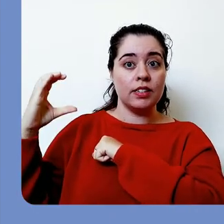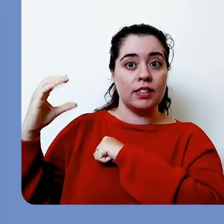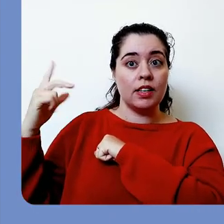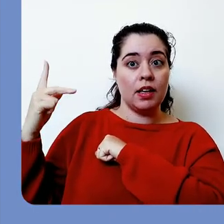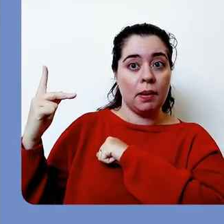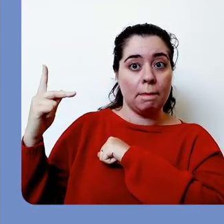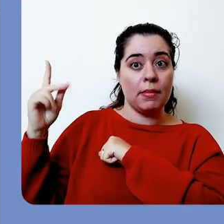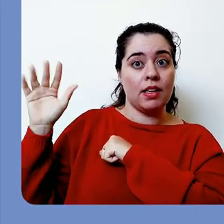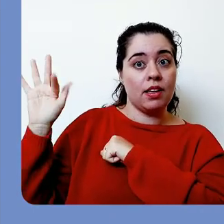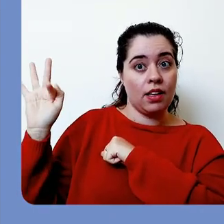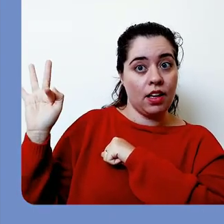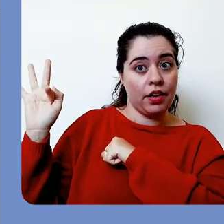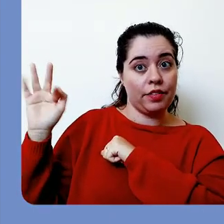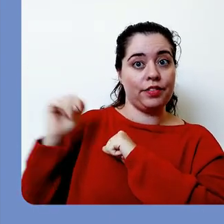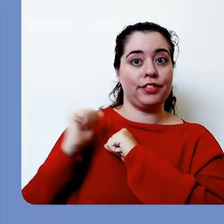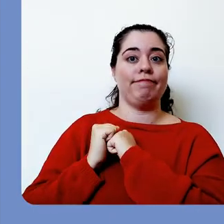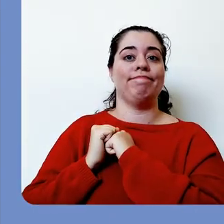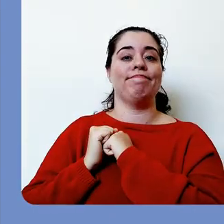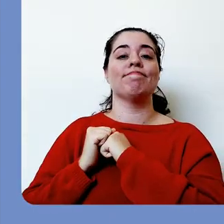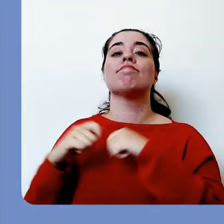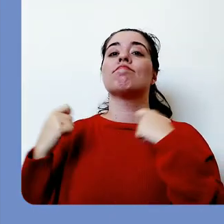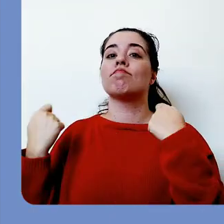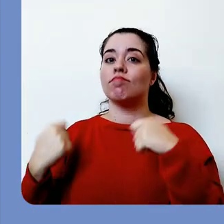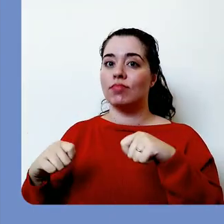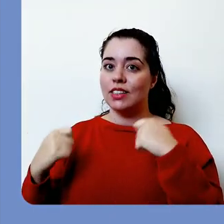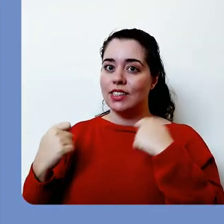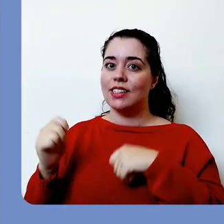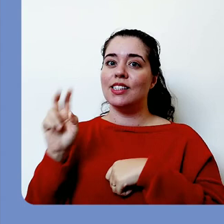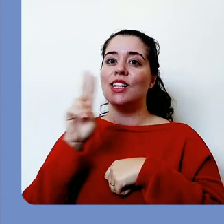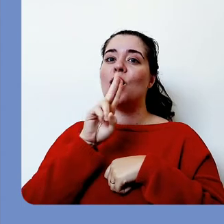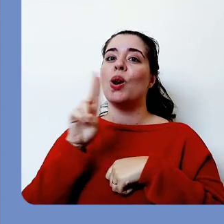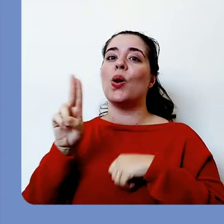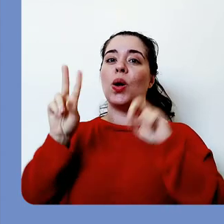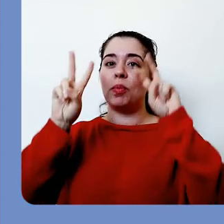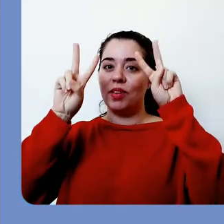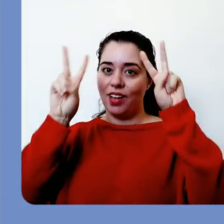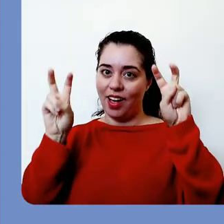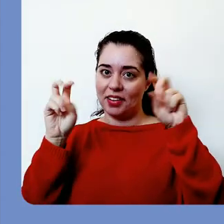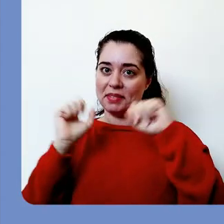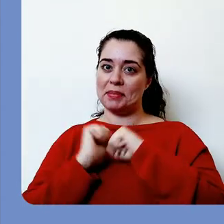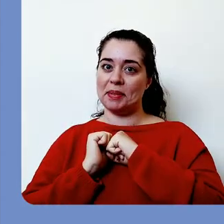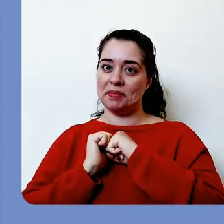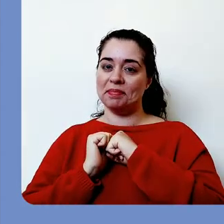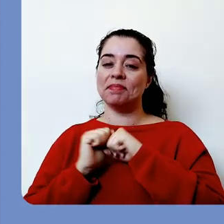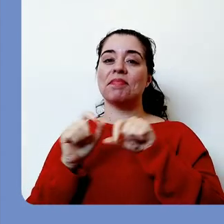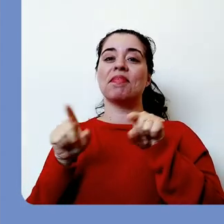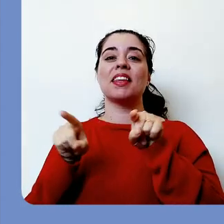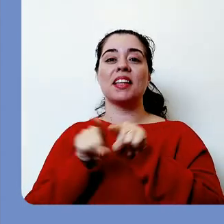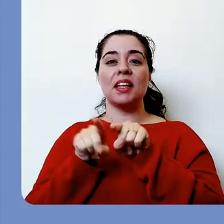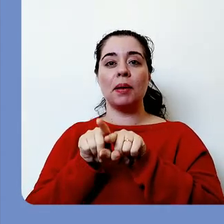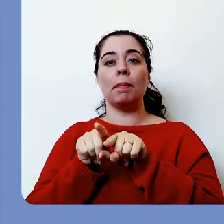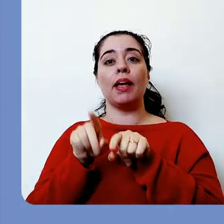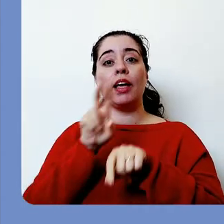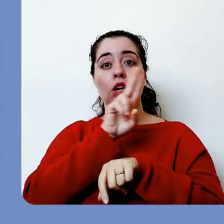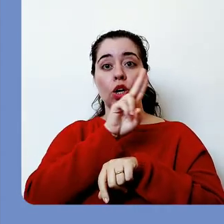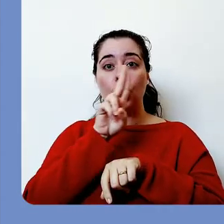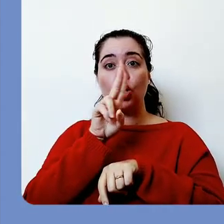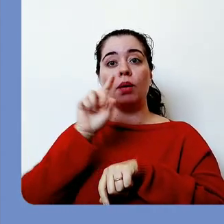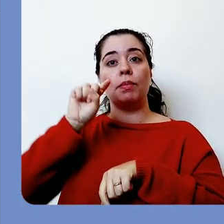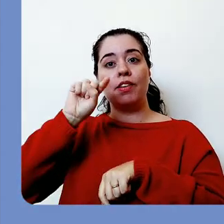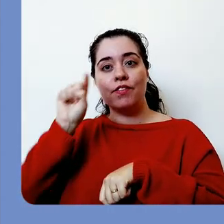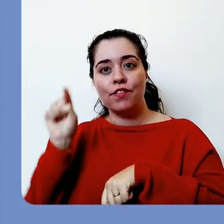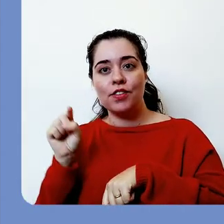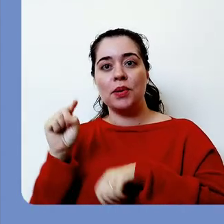a emissão de certificado para aqueles que não participaram então a visitar a emissão do certificado